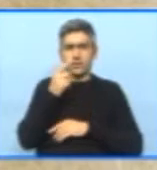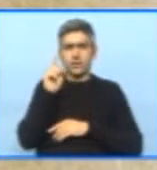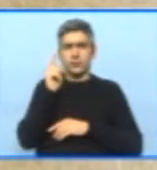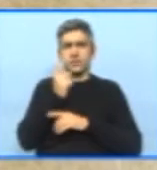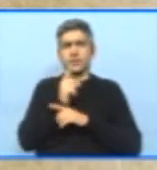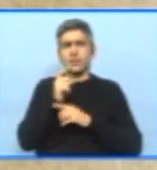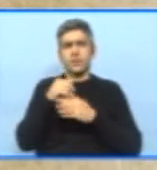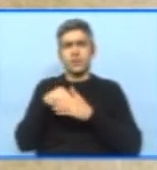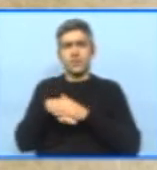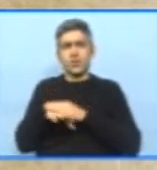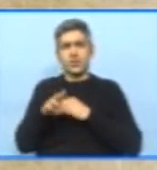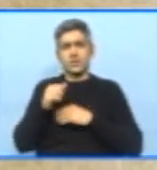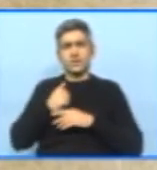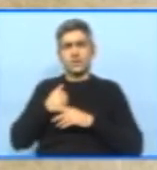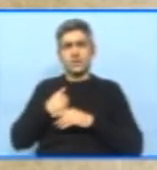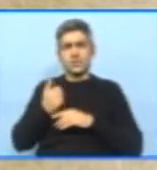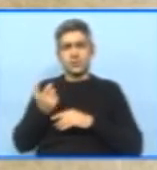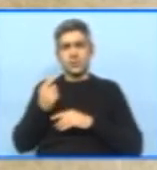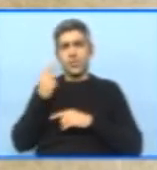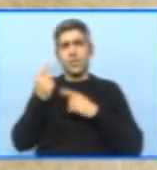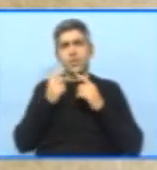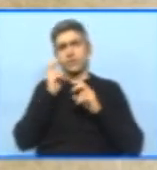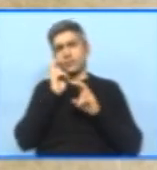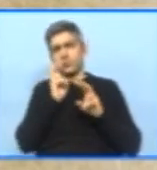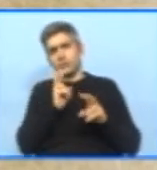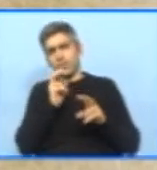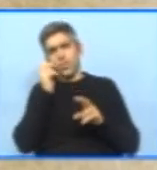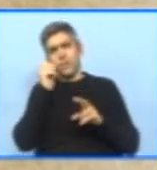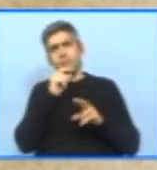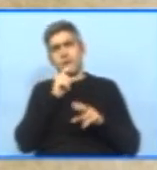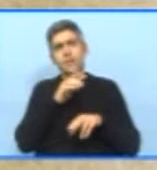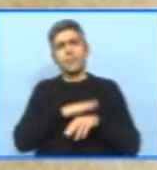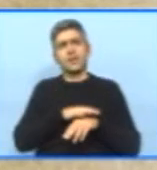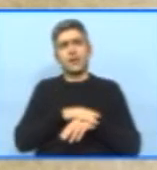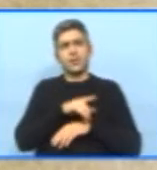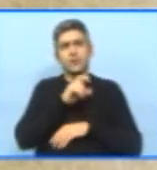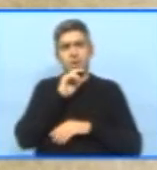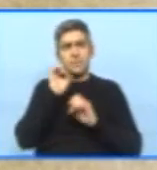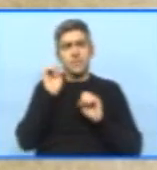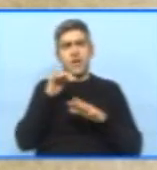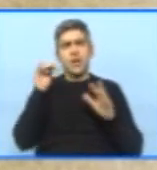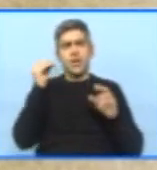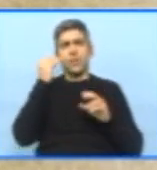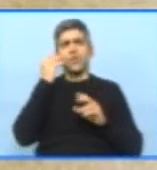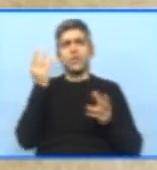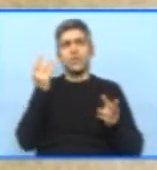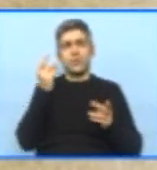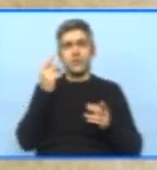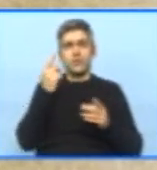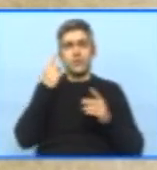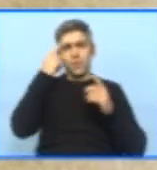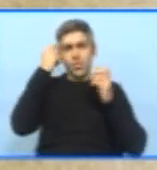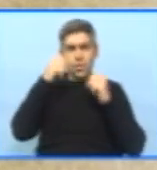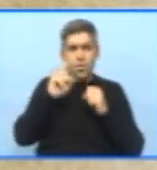sábado. Outros observavam: como pode um pecador fazer tais milagres? E havia desacordo